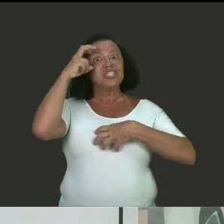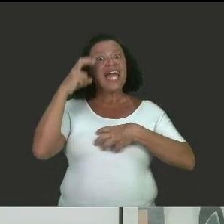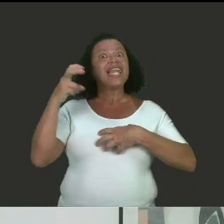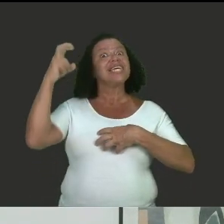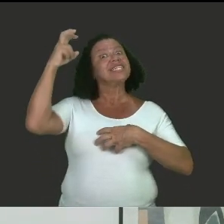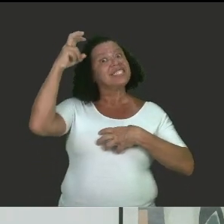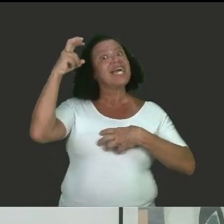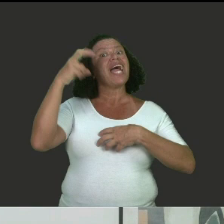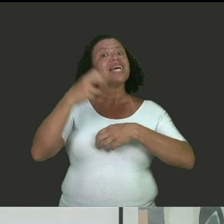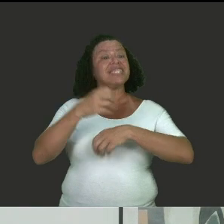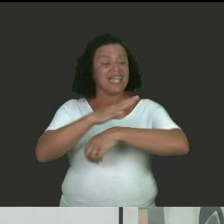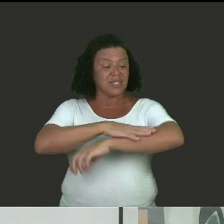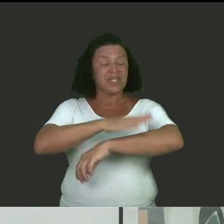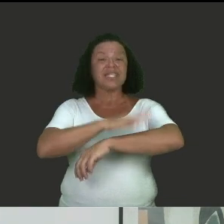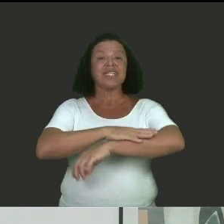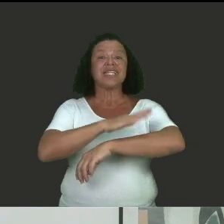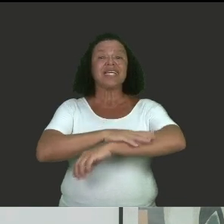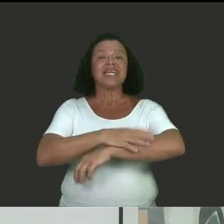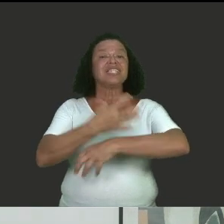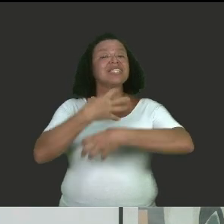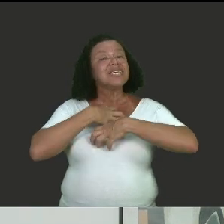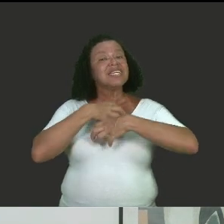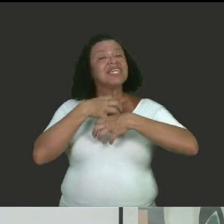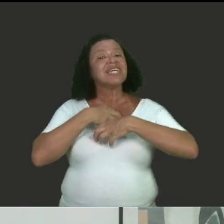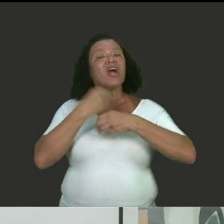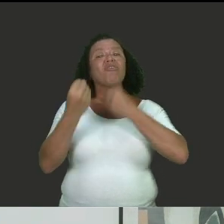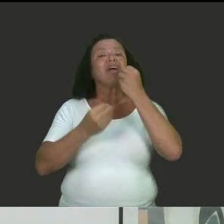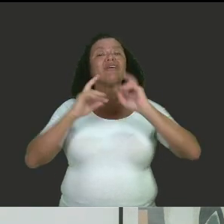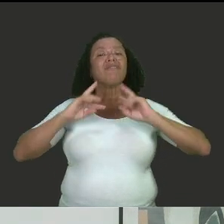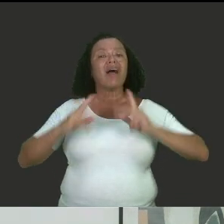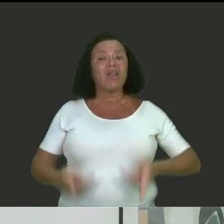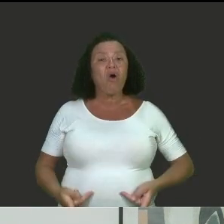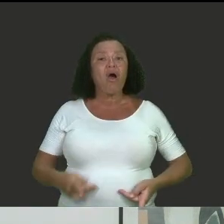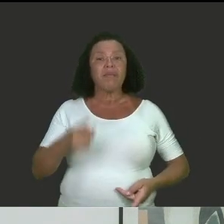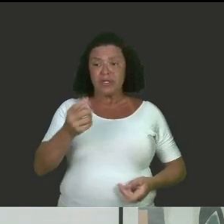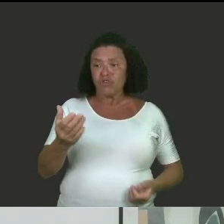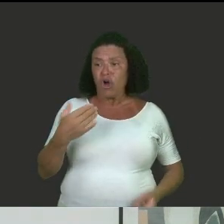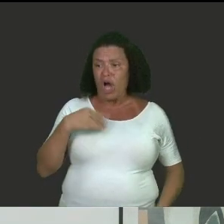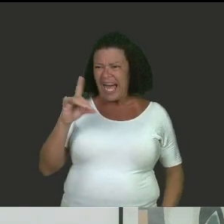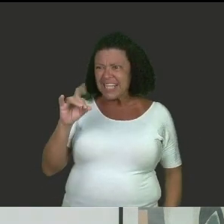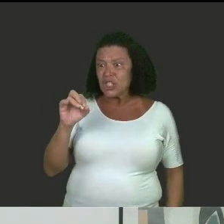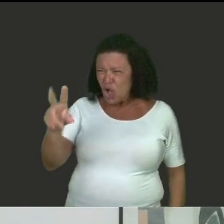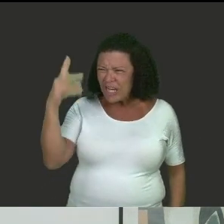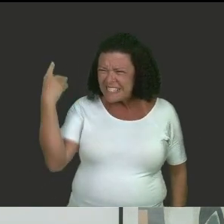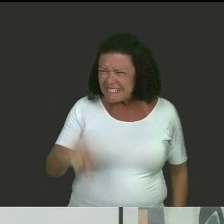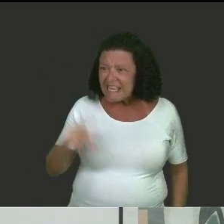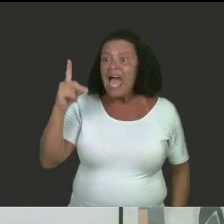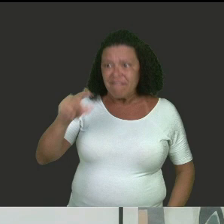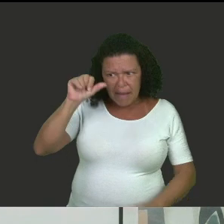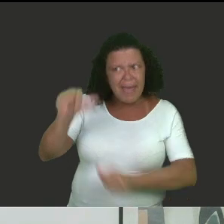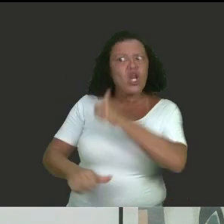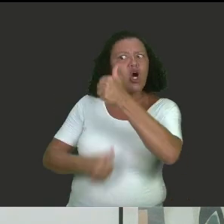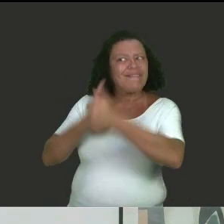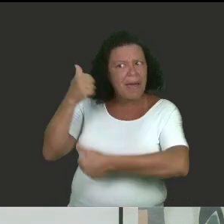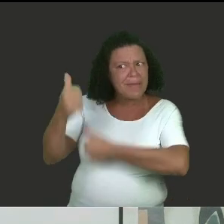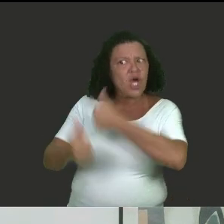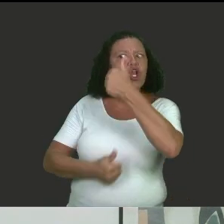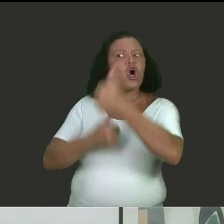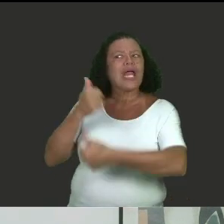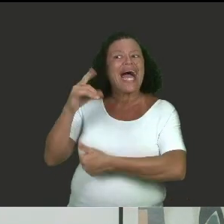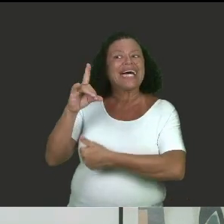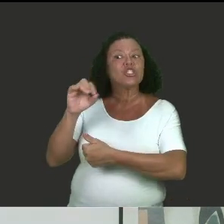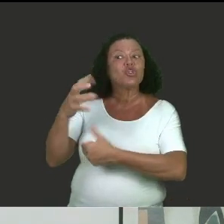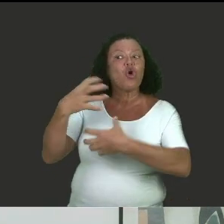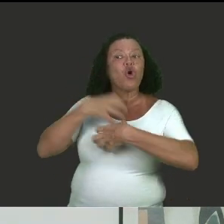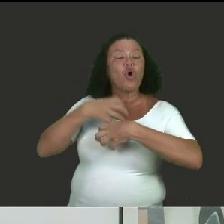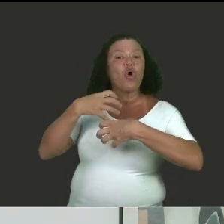vai valer o ser humano ser submetido à dor se não for para o seu aprimoramento, né?